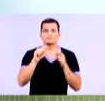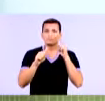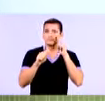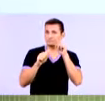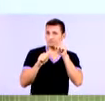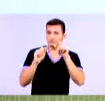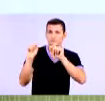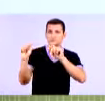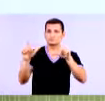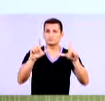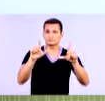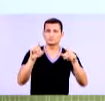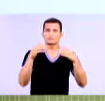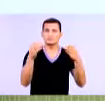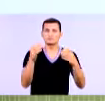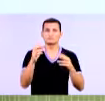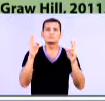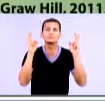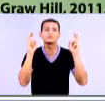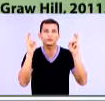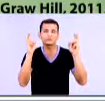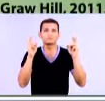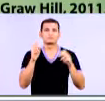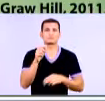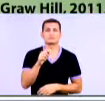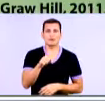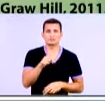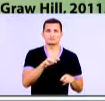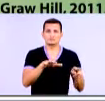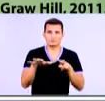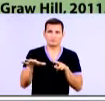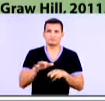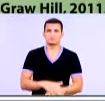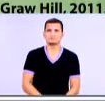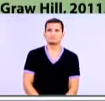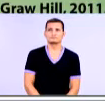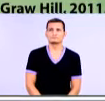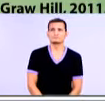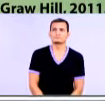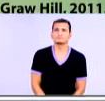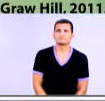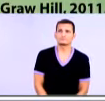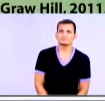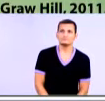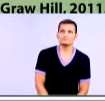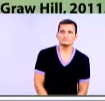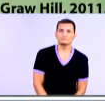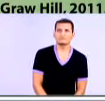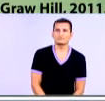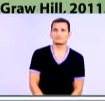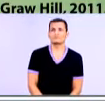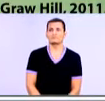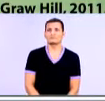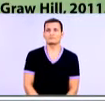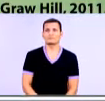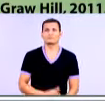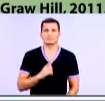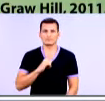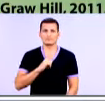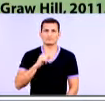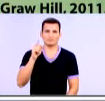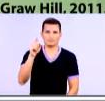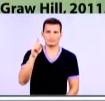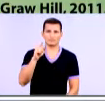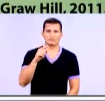na tela quais foram os referenciais indicados para essa semana, por favor. Então, nós temos aqui, eu gostaria de destacar